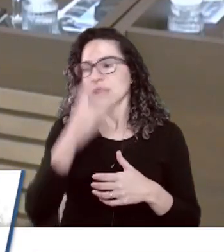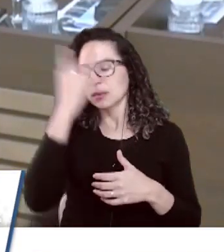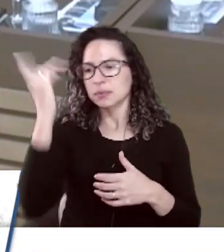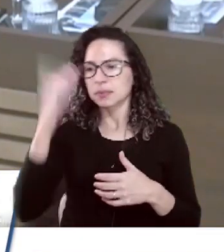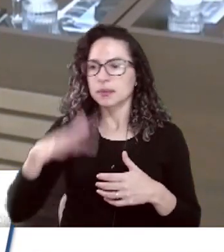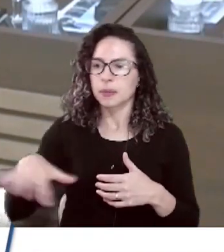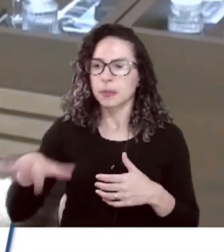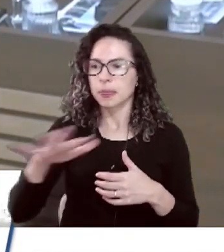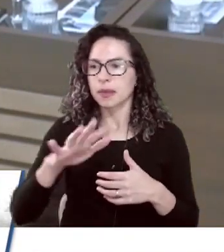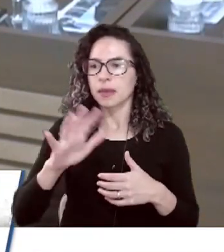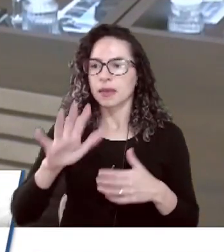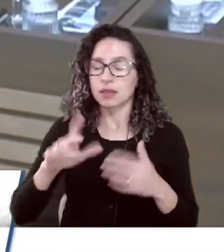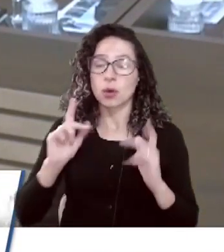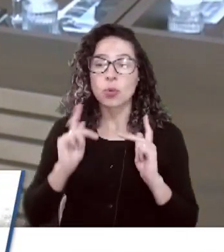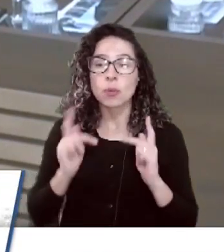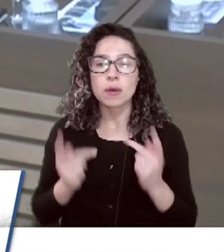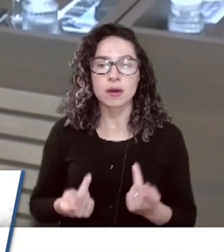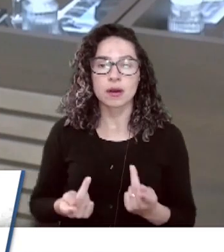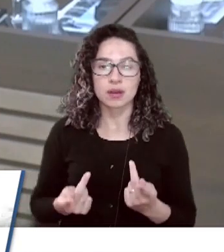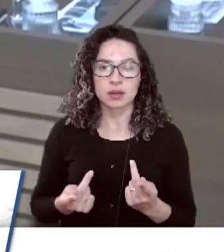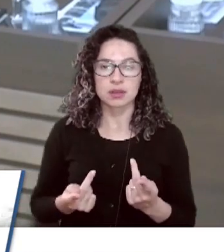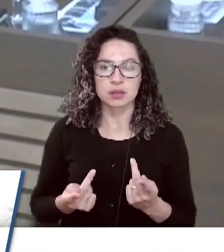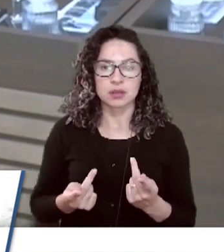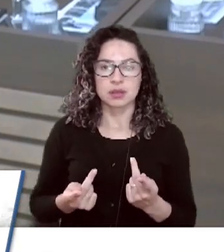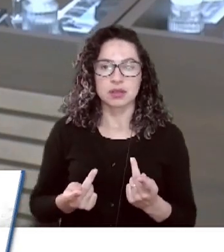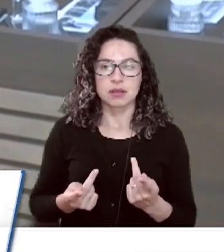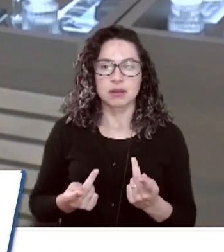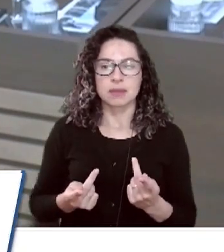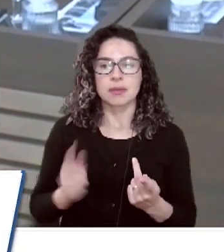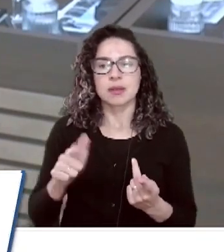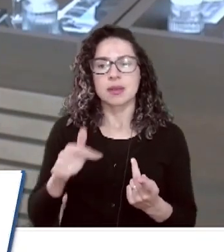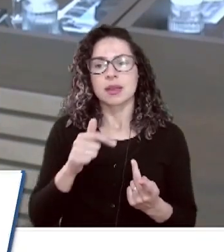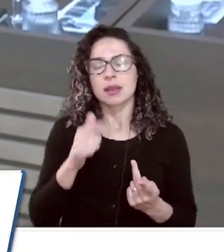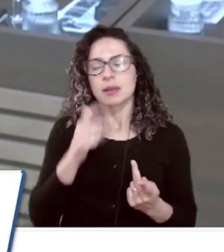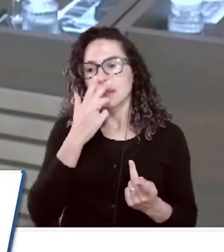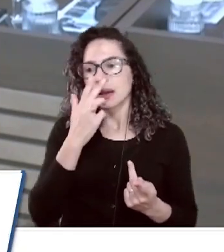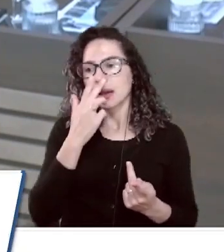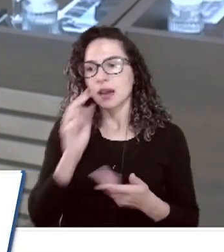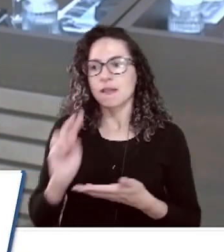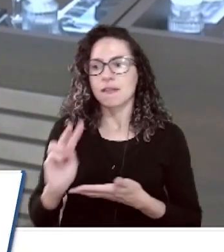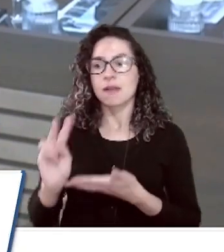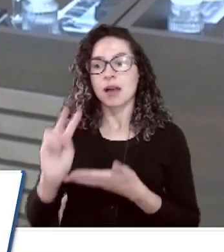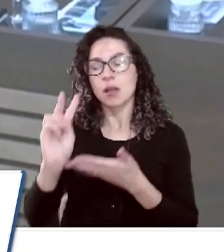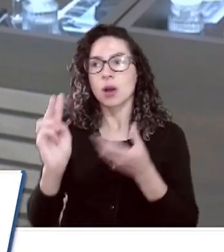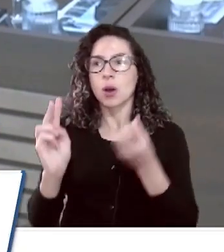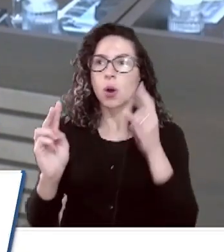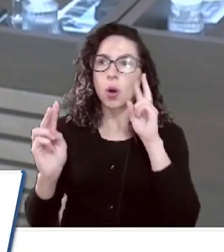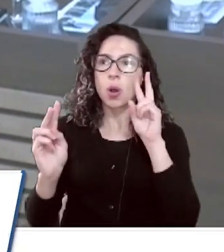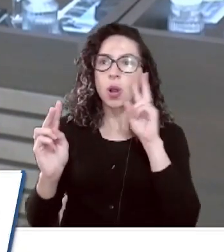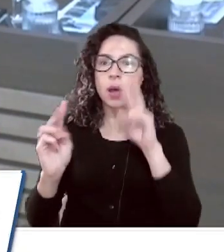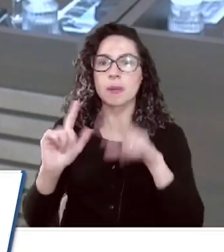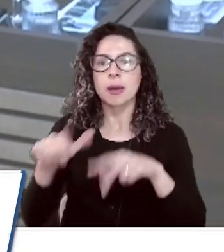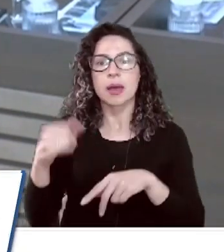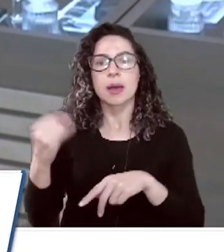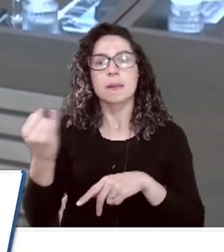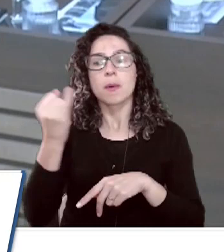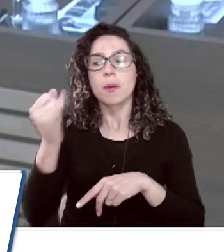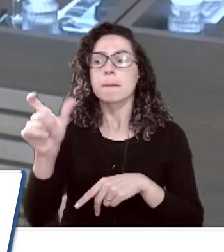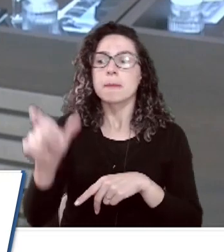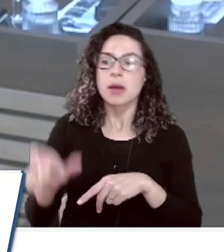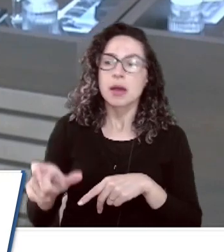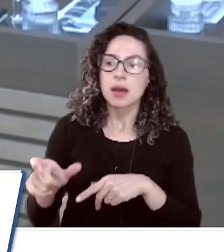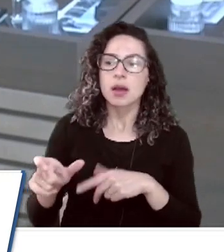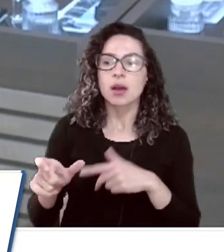o ser humano, em geral, ele passa a valorizar ou lembrar a importância de alguém ou algo quando